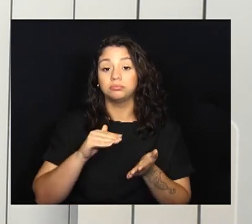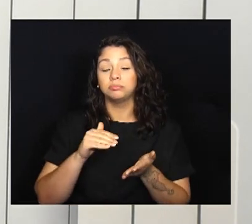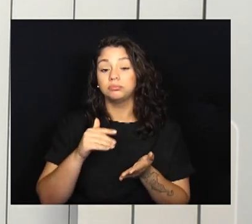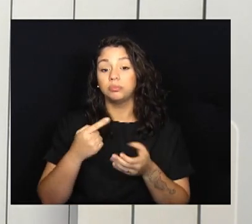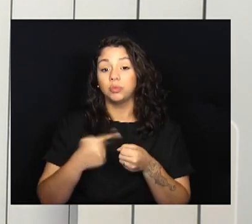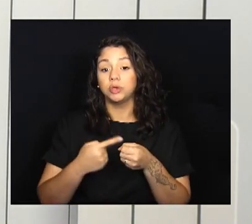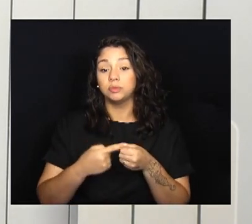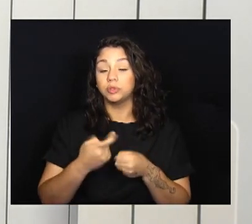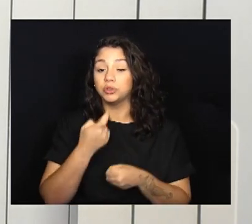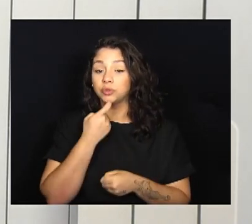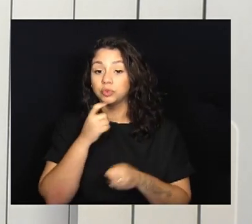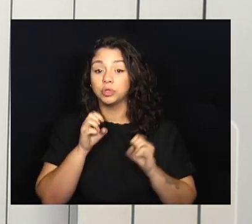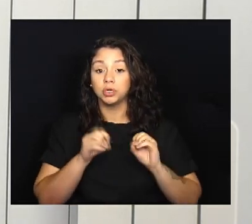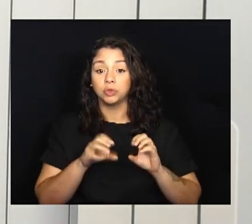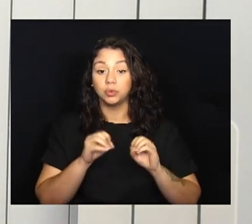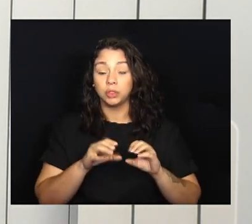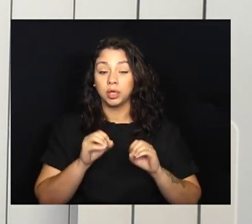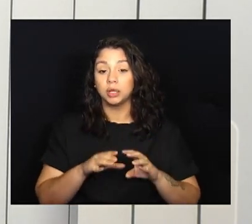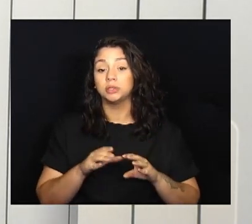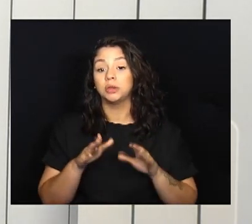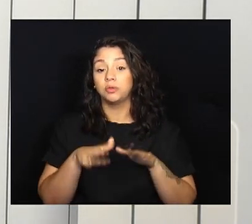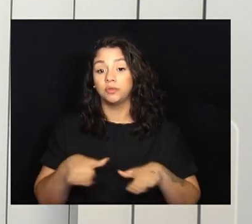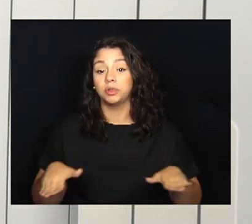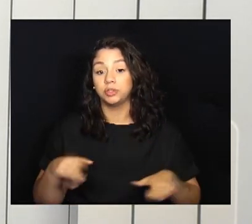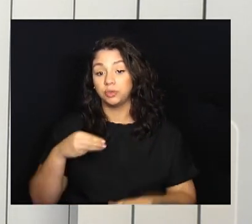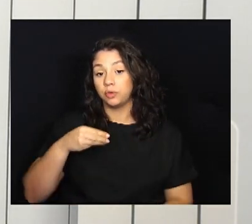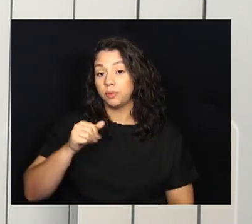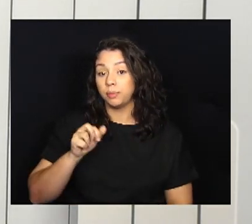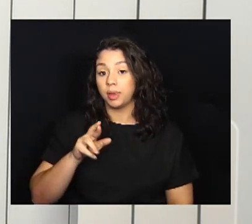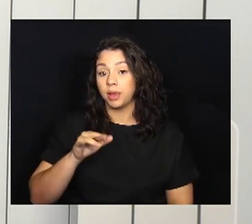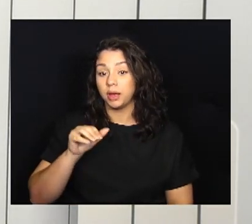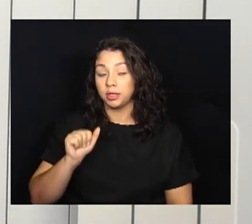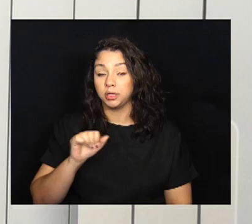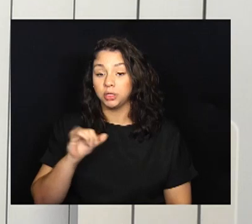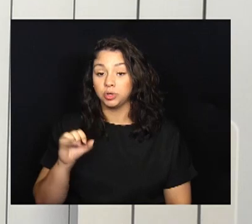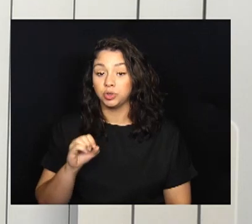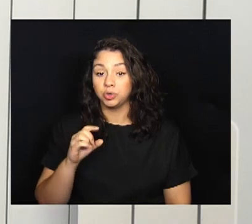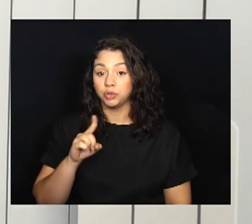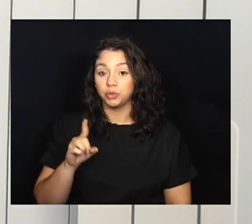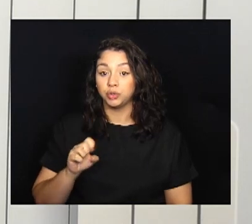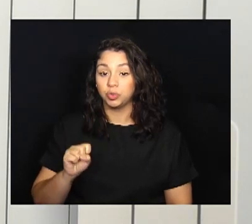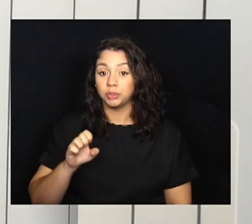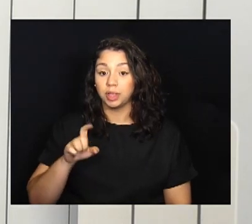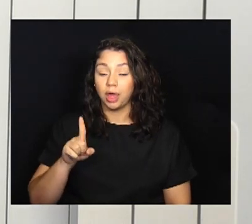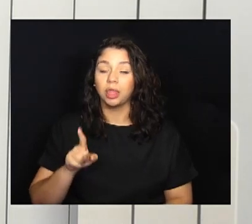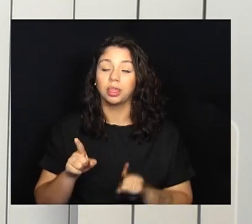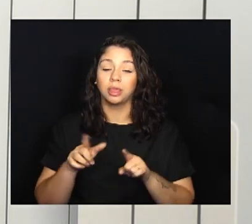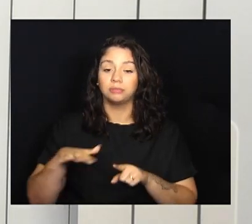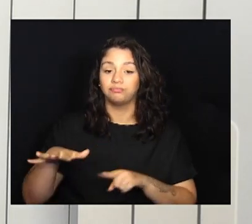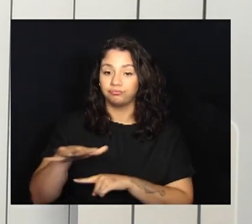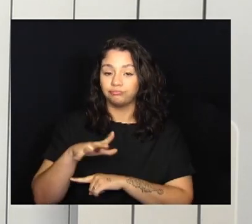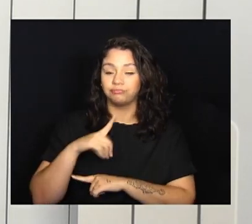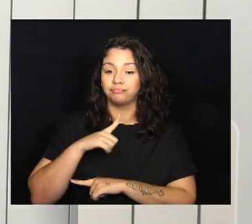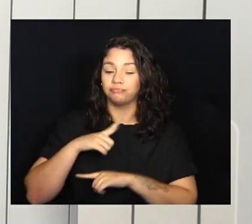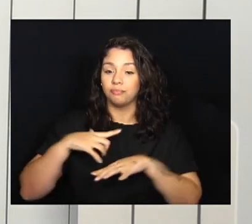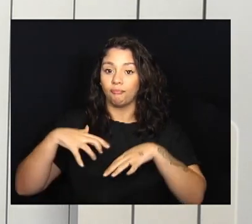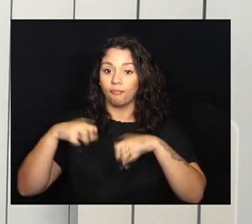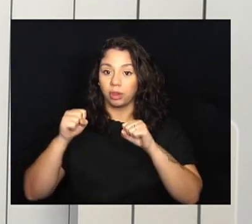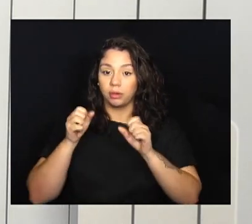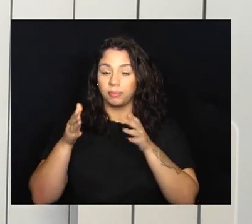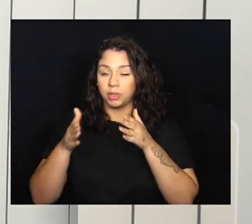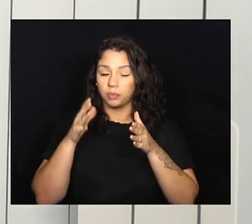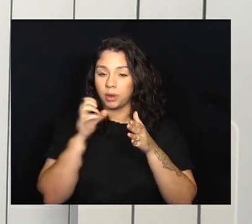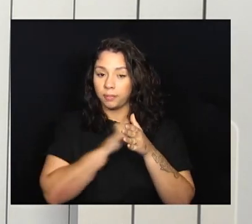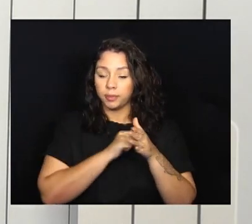de Educação Infantil Maria José Gonçalves, na região sudoeste, ficou sem energia por um breve período.